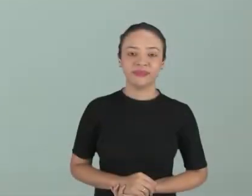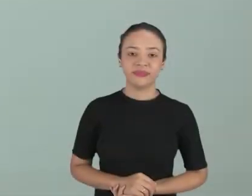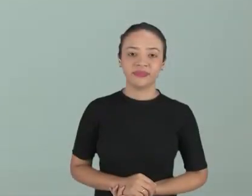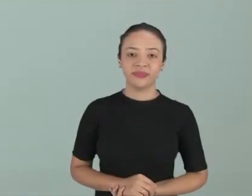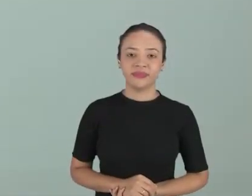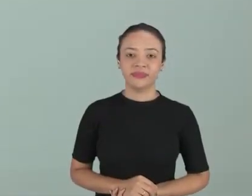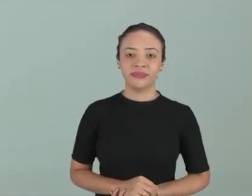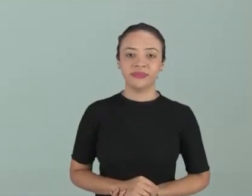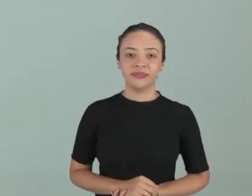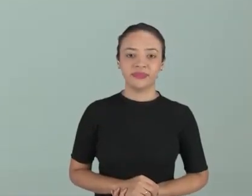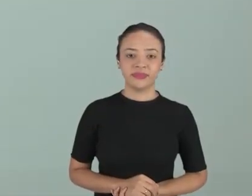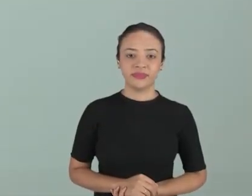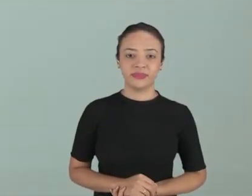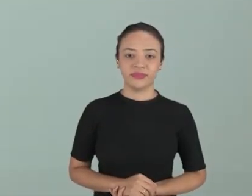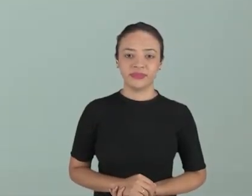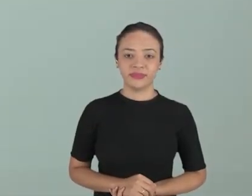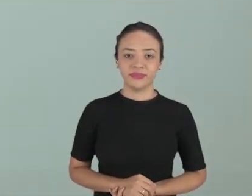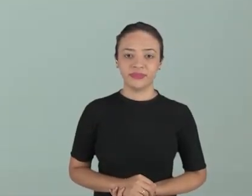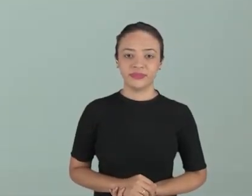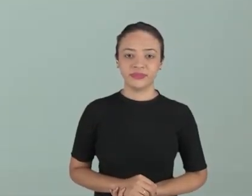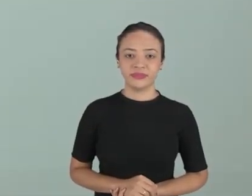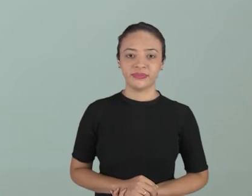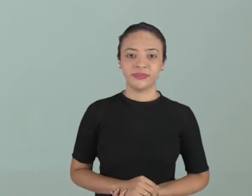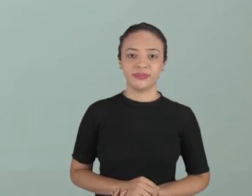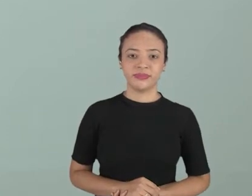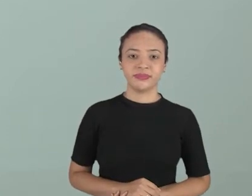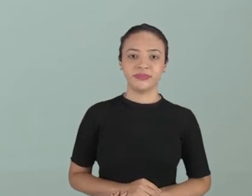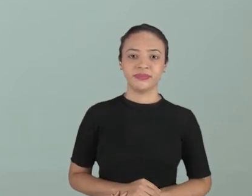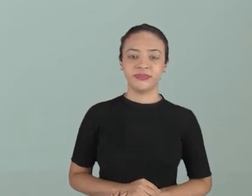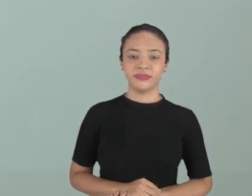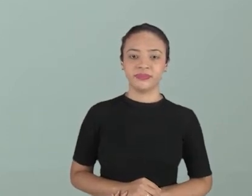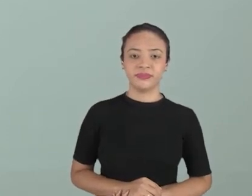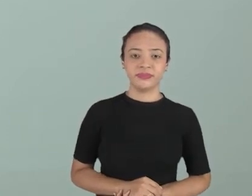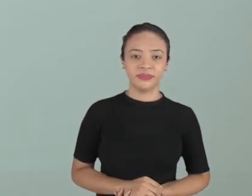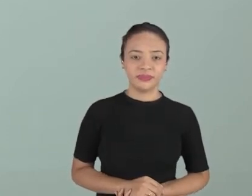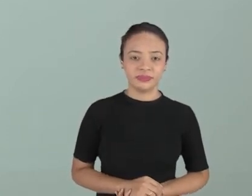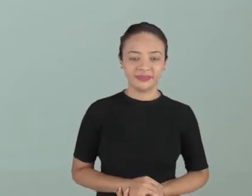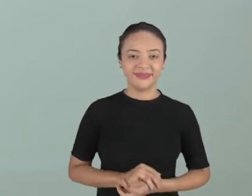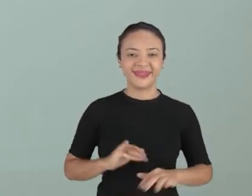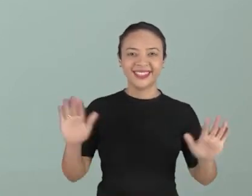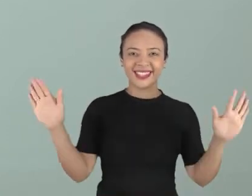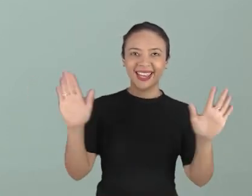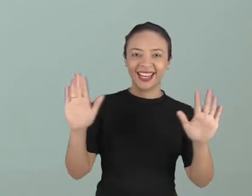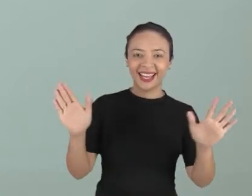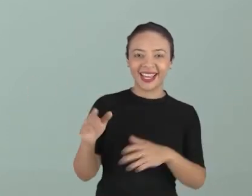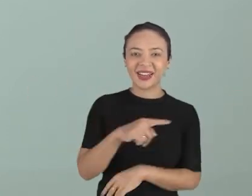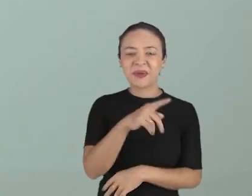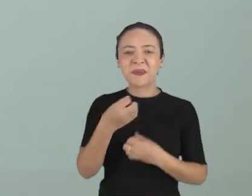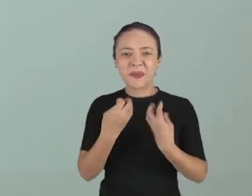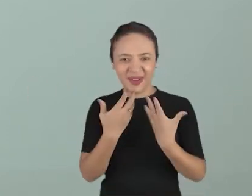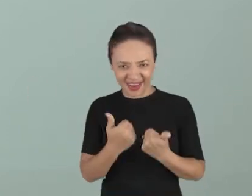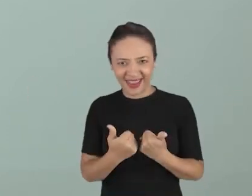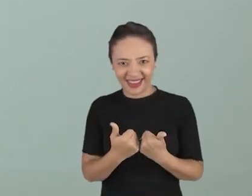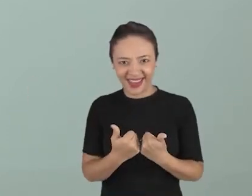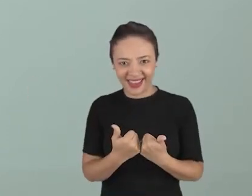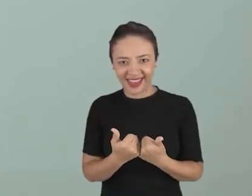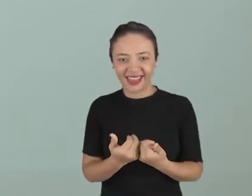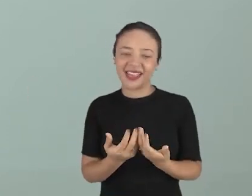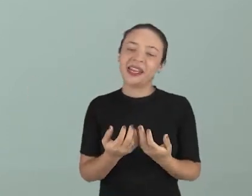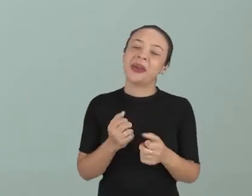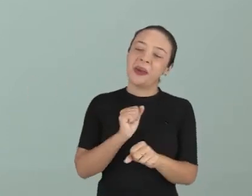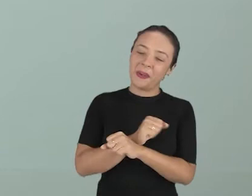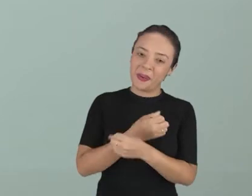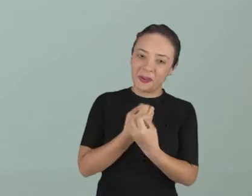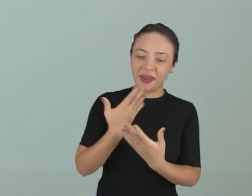Hi guys, how are you? My name is Jaqueline and welcome to our English classes. Olá pessoal, como é que vocês estão? Espero que estejam todos